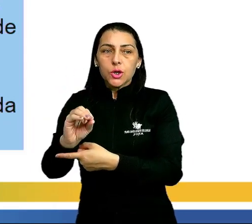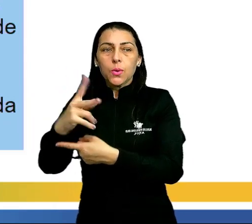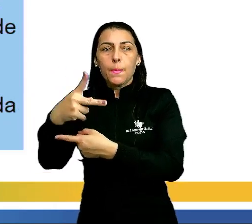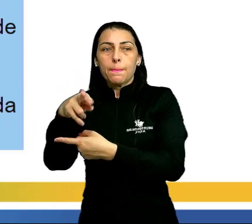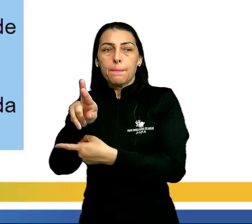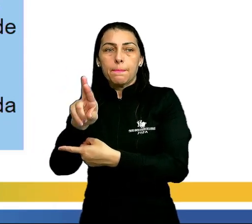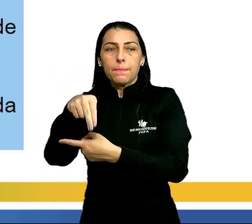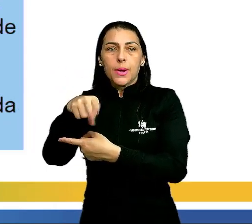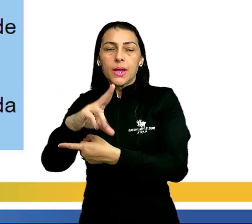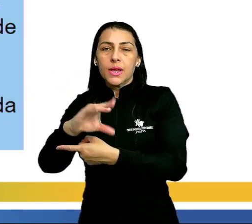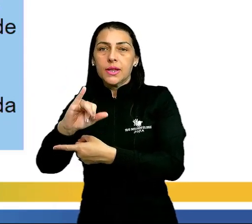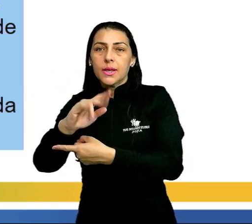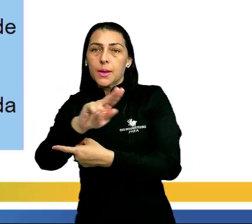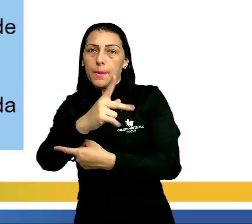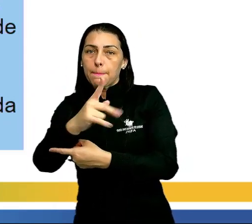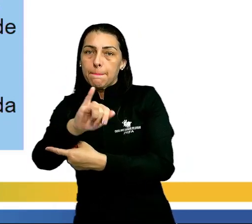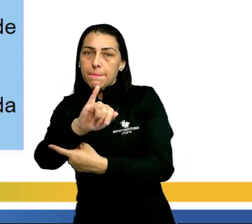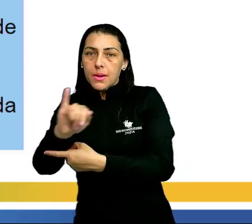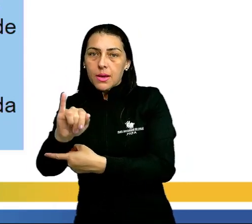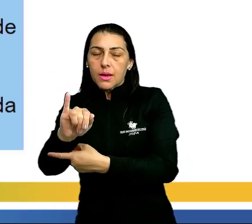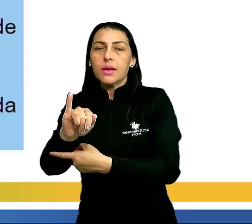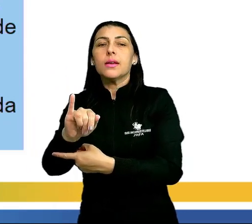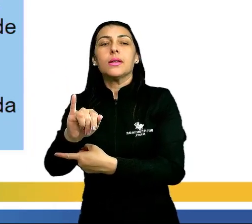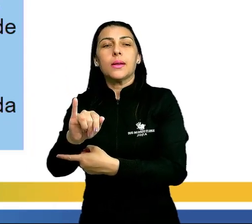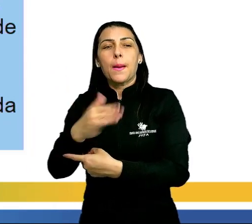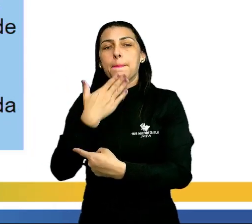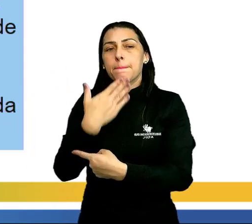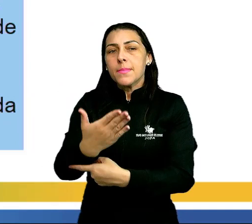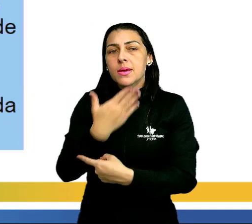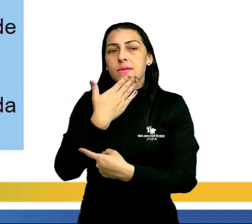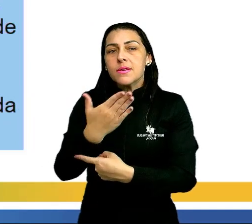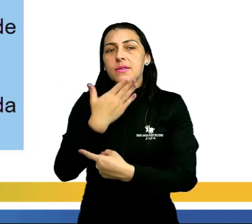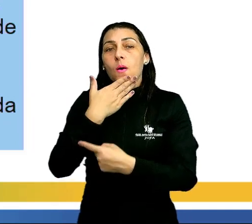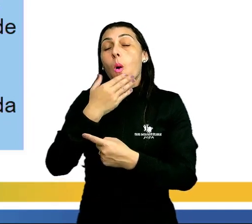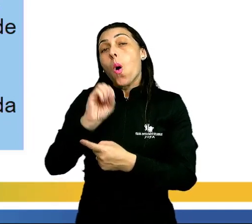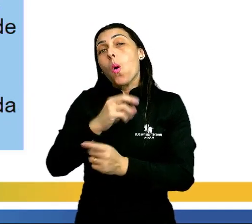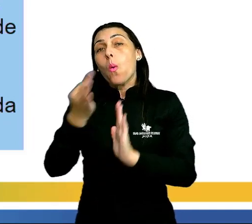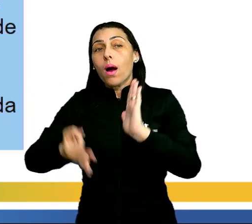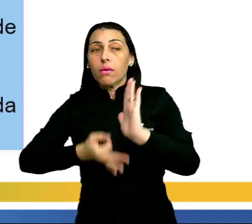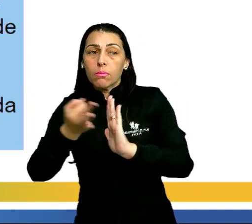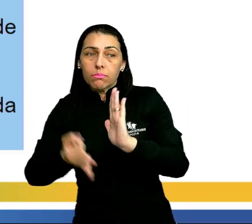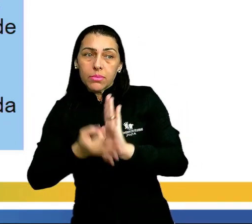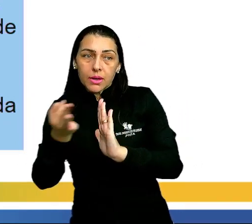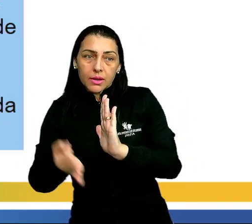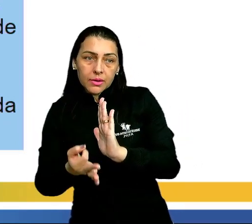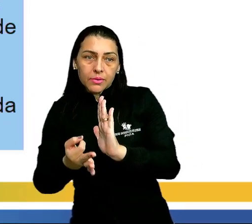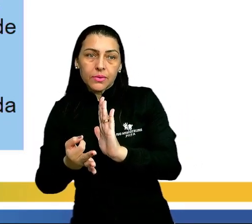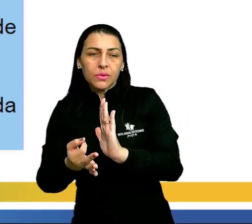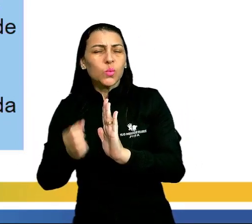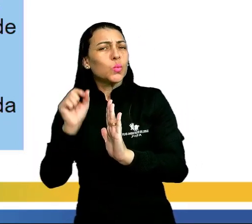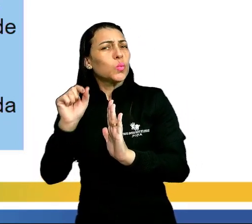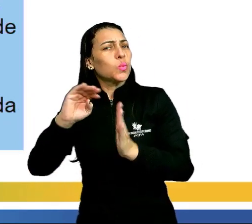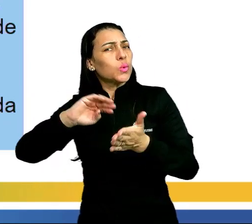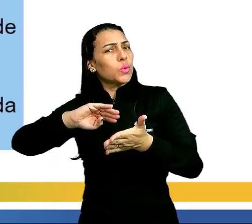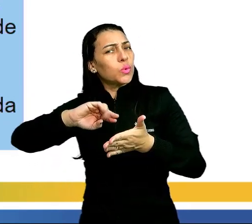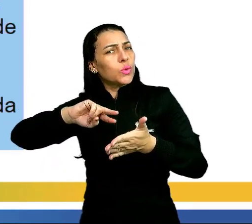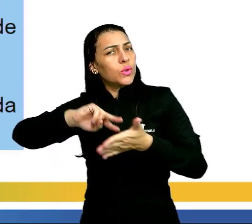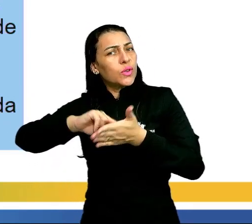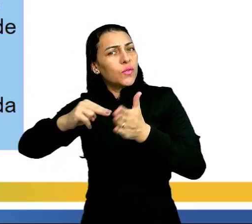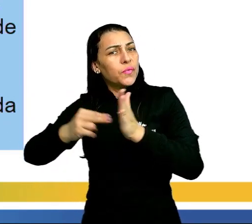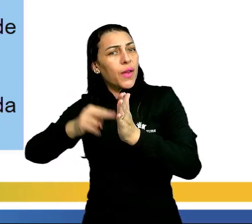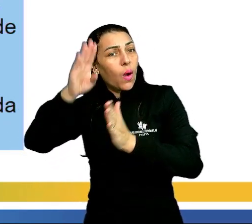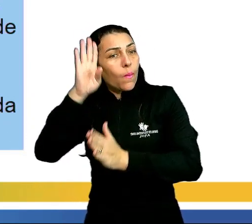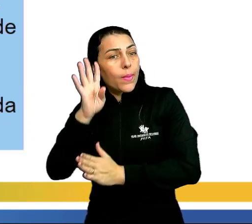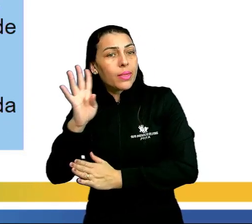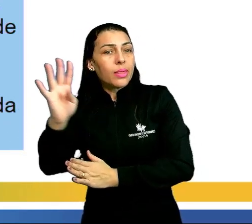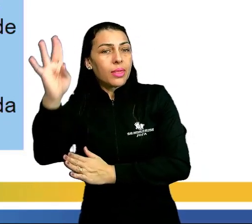petitio principii, ou seja, da petição de princípio ou argumento circular. Em que